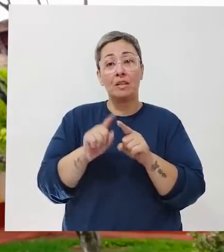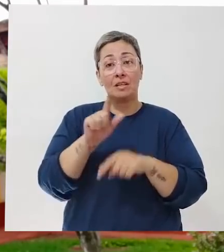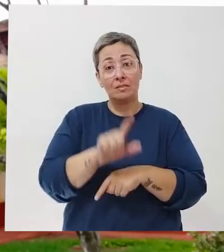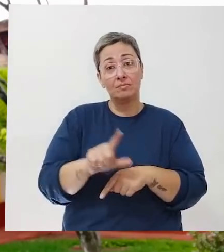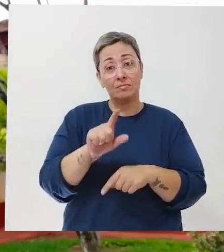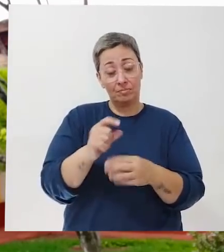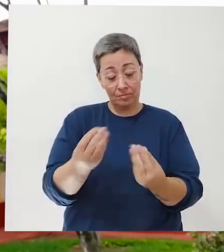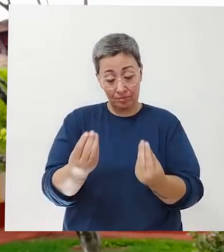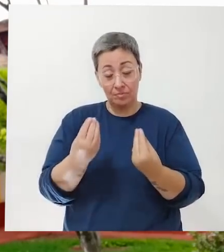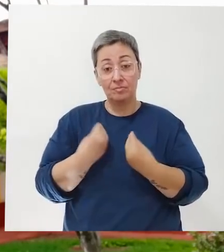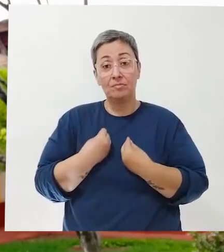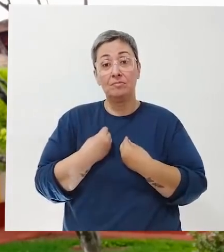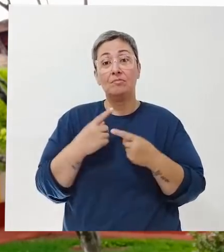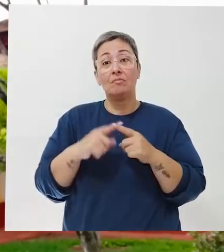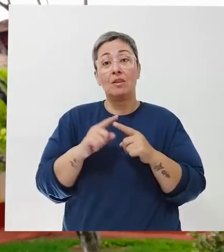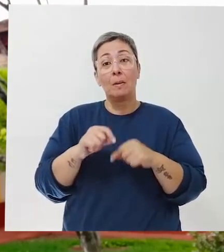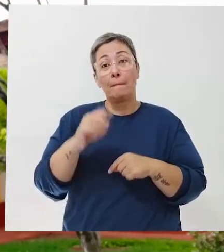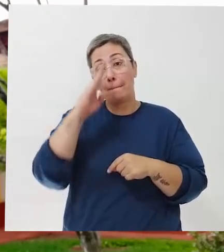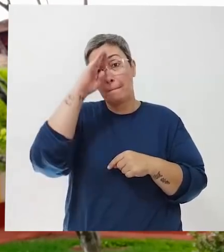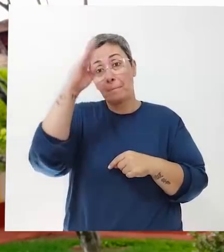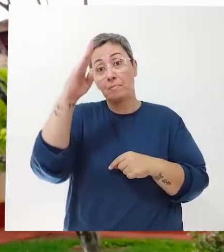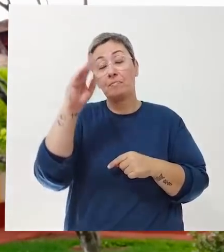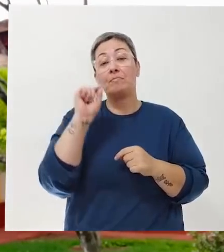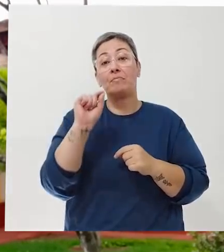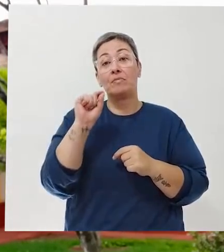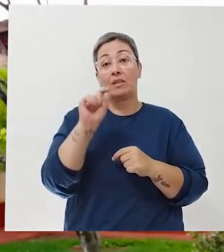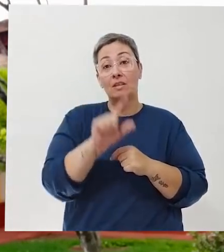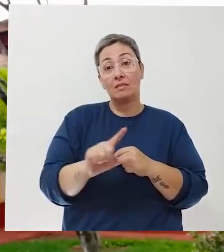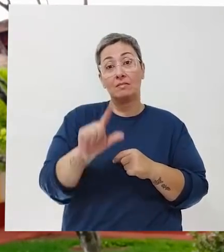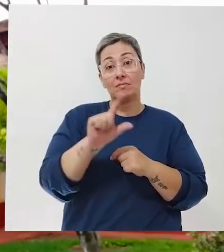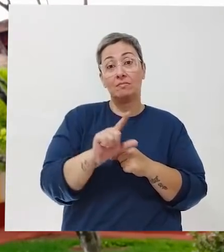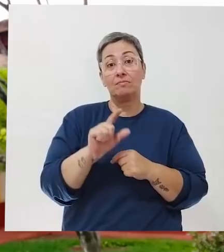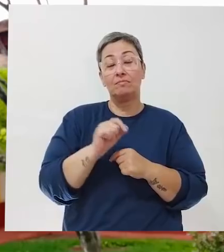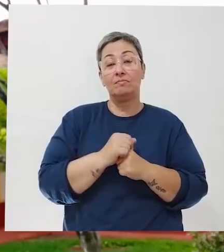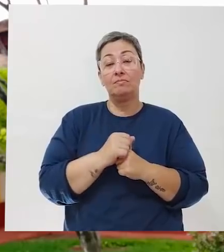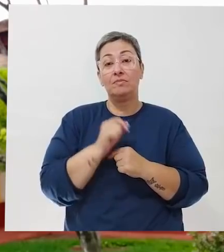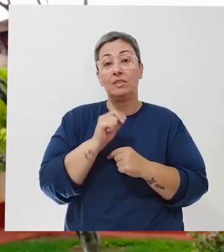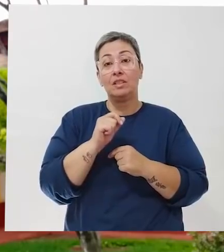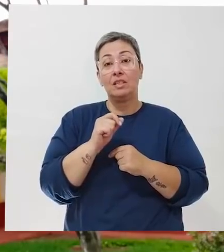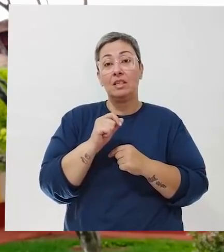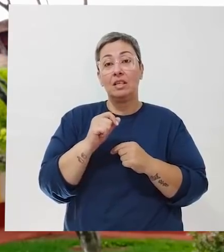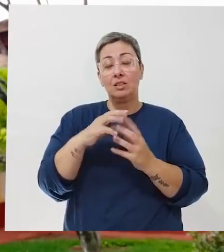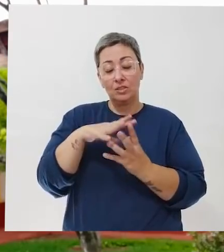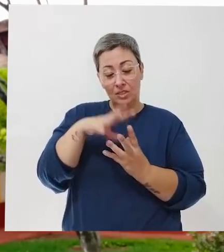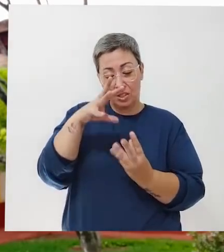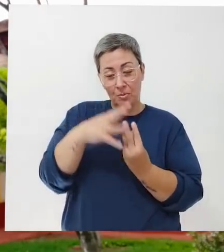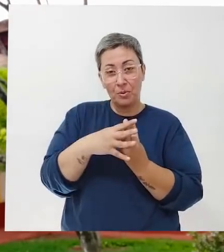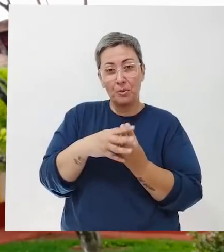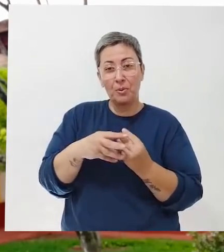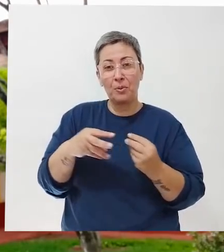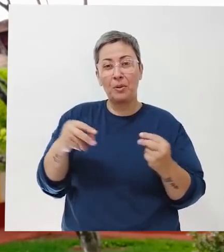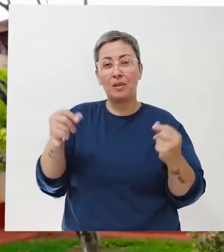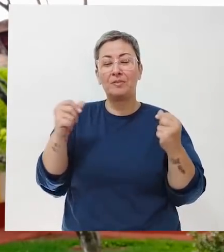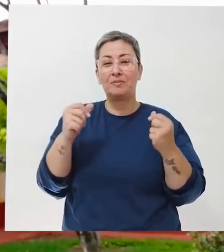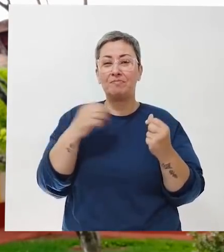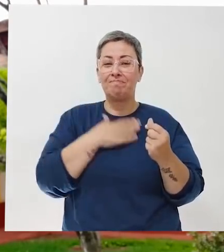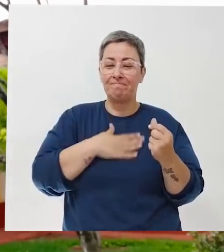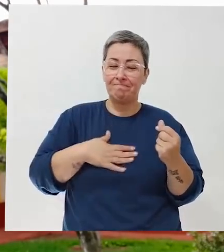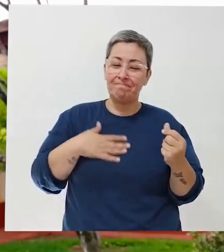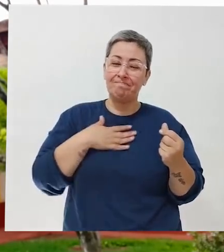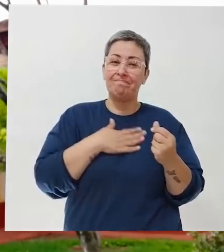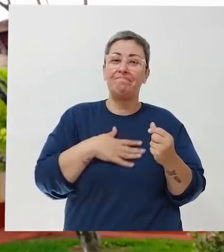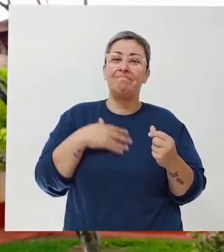o poder que a literatura nos dá. E principalmente, a literatura cura a nossa alma. É